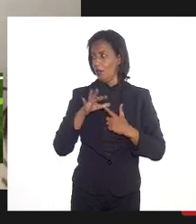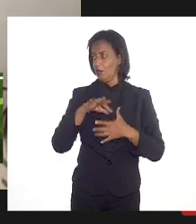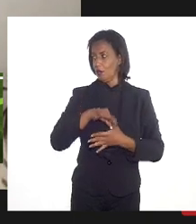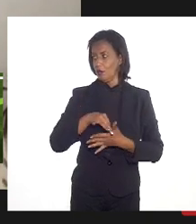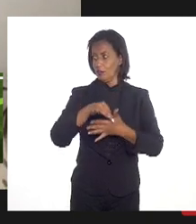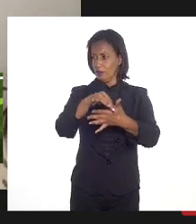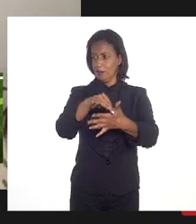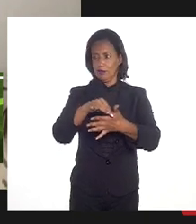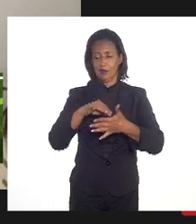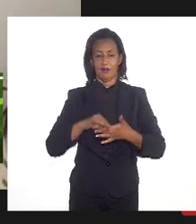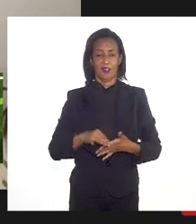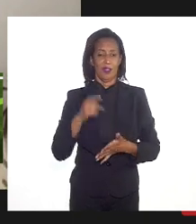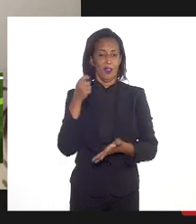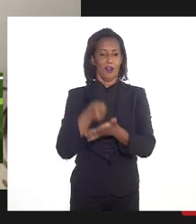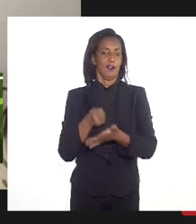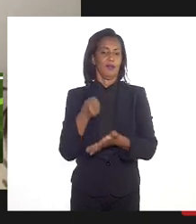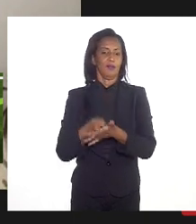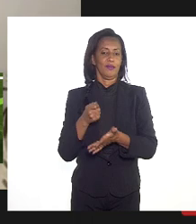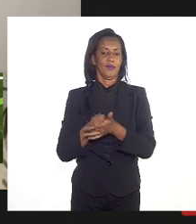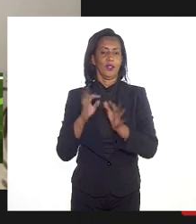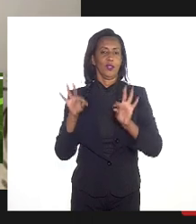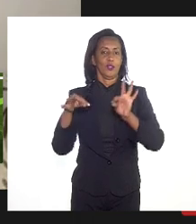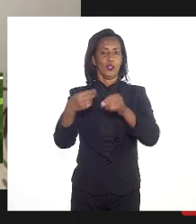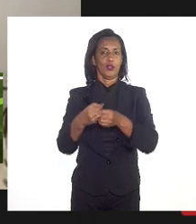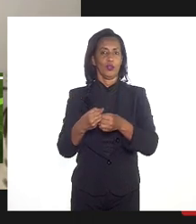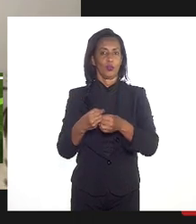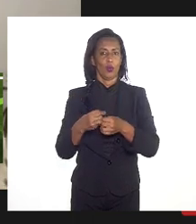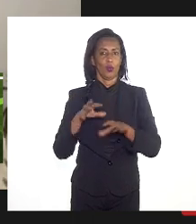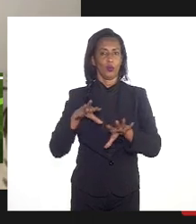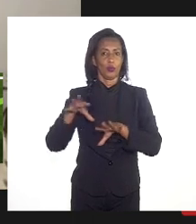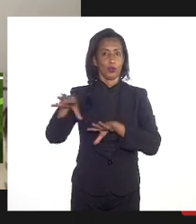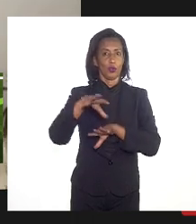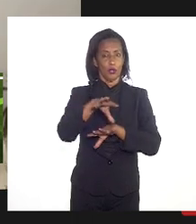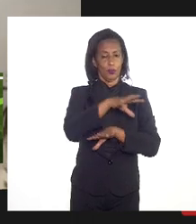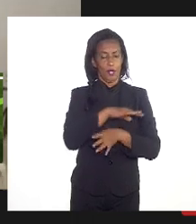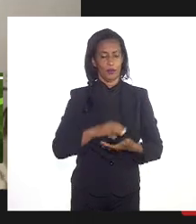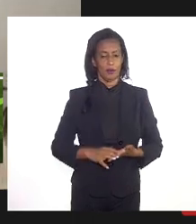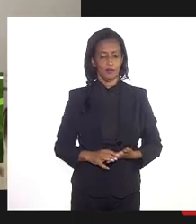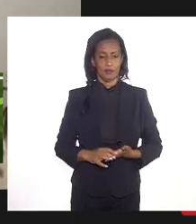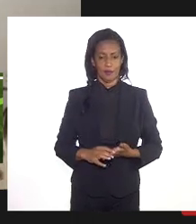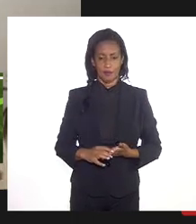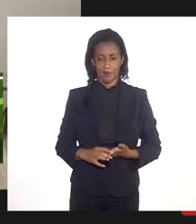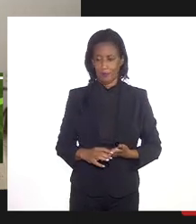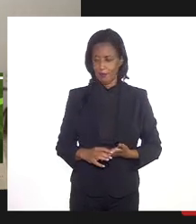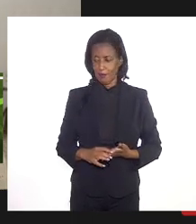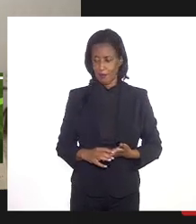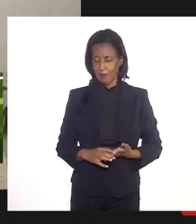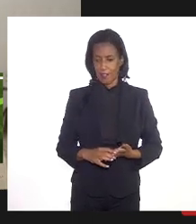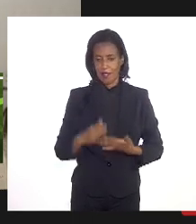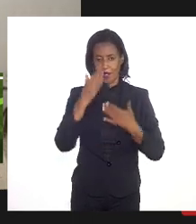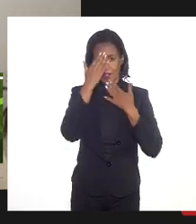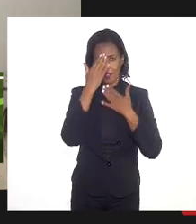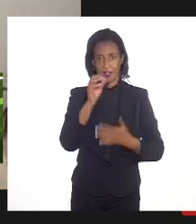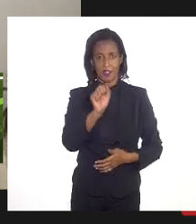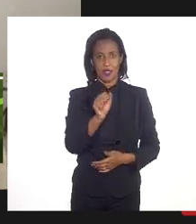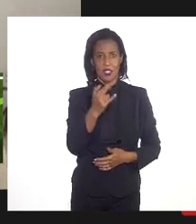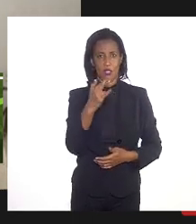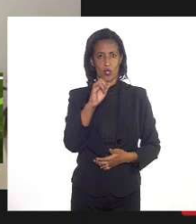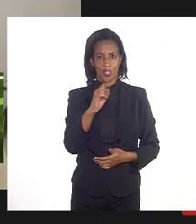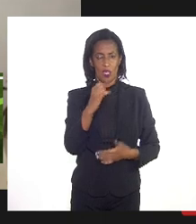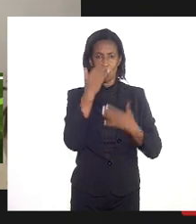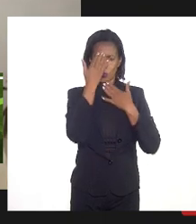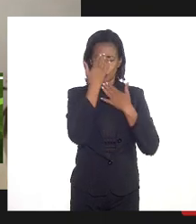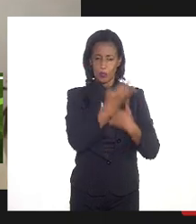representações garantidas de todos os espaços que tocamos. Então, quero agradecer ao senhor Sérgio Martins,